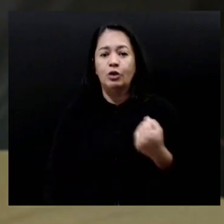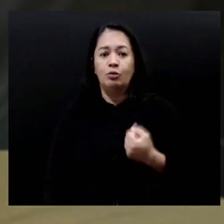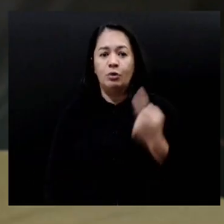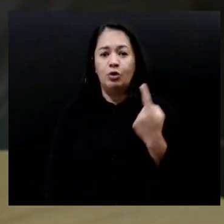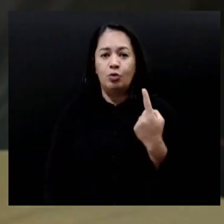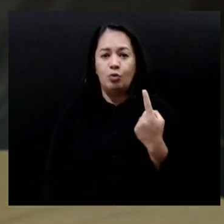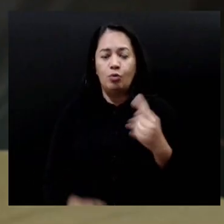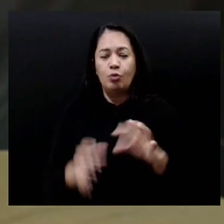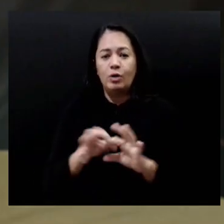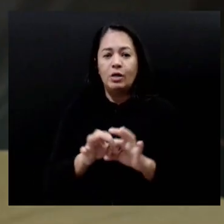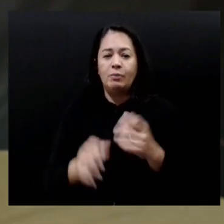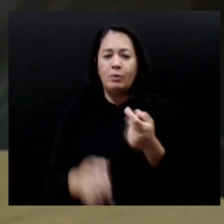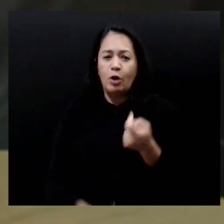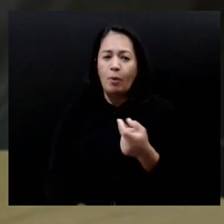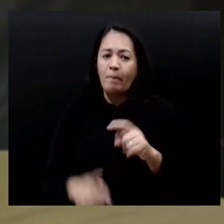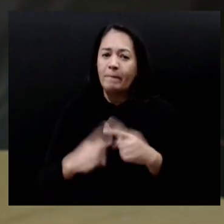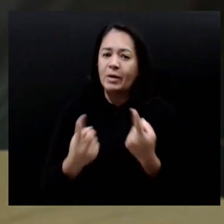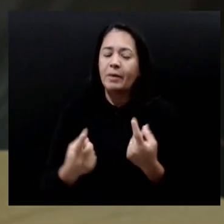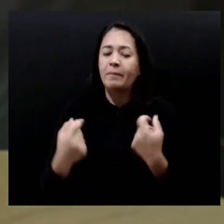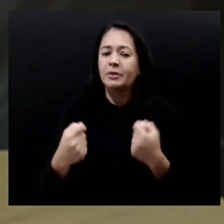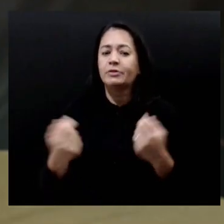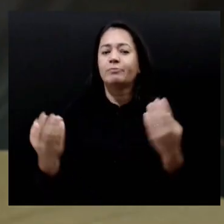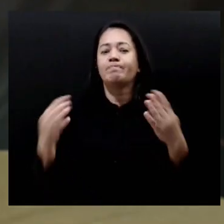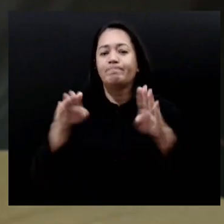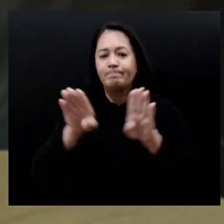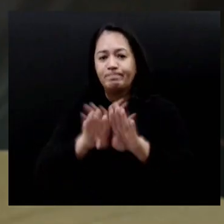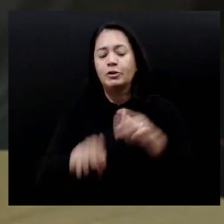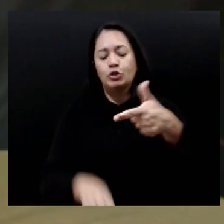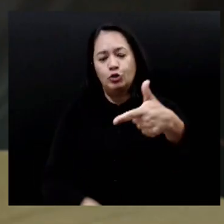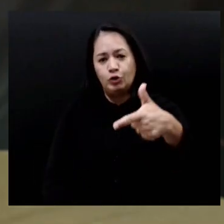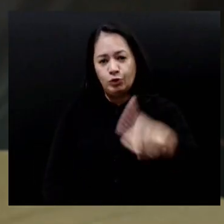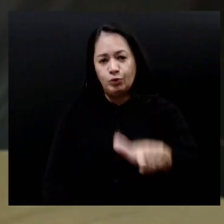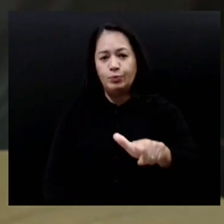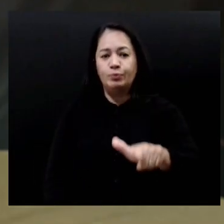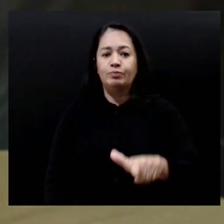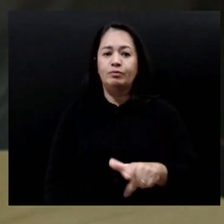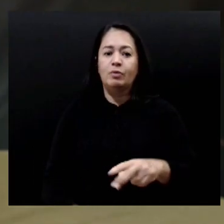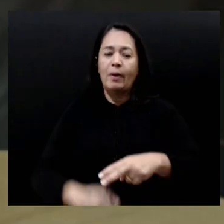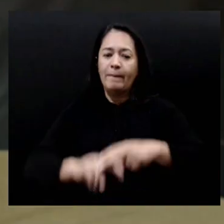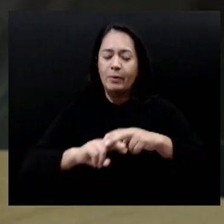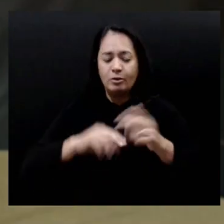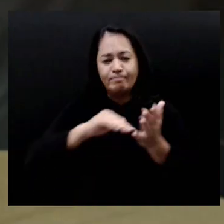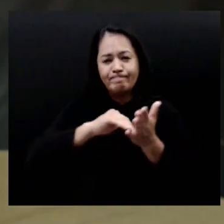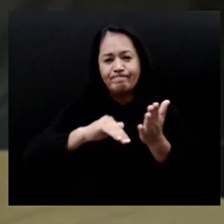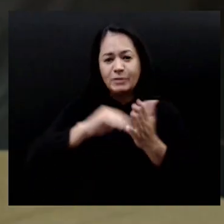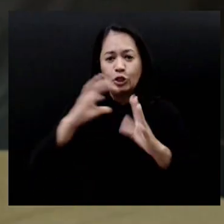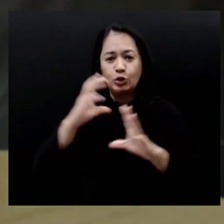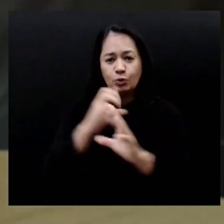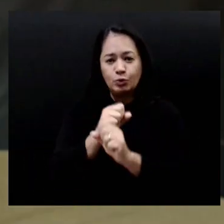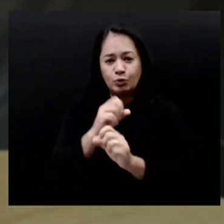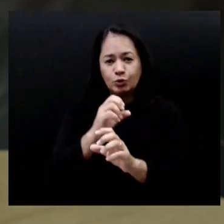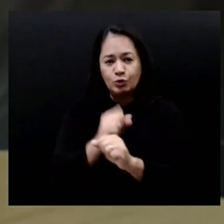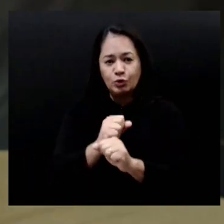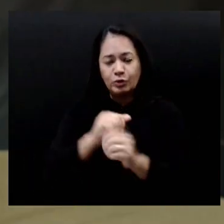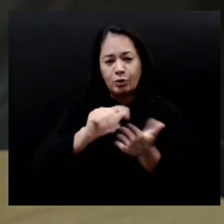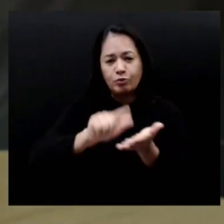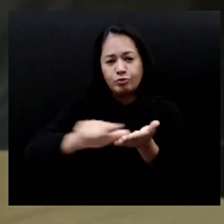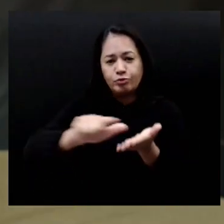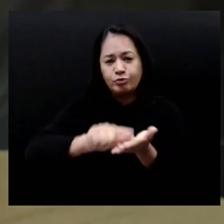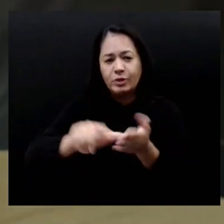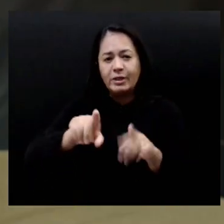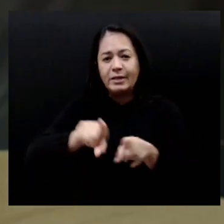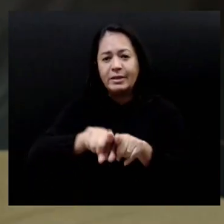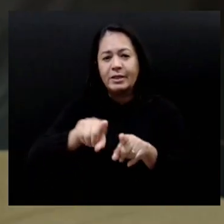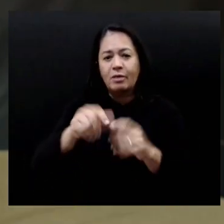madrugada, mas precisou ser interditada novamente para a retirada total da carga e o destombamento do veículo. A